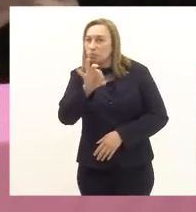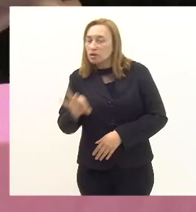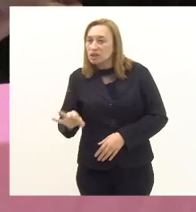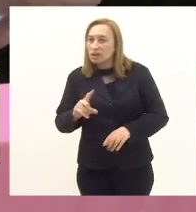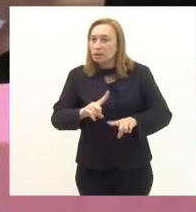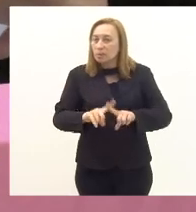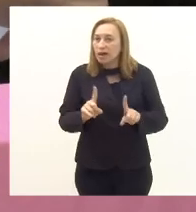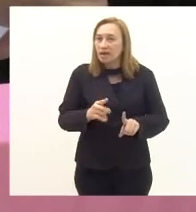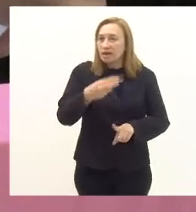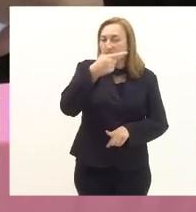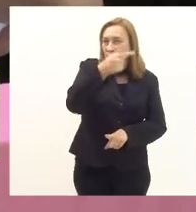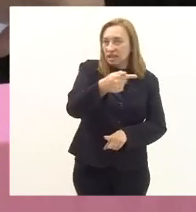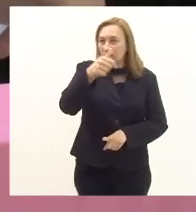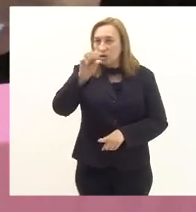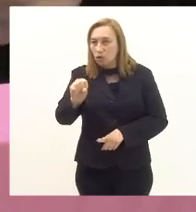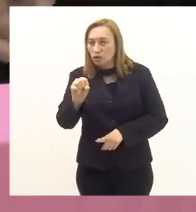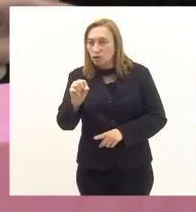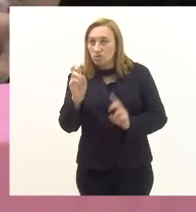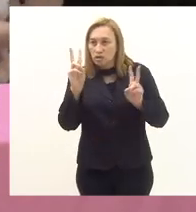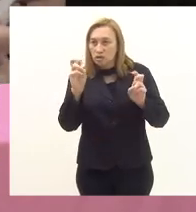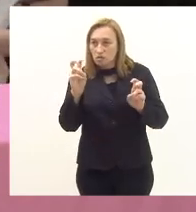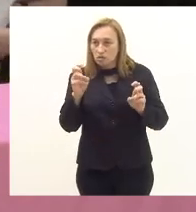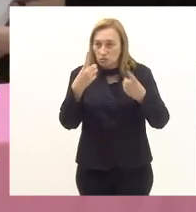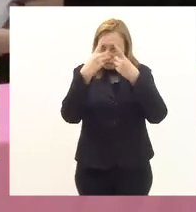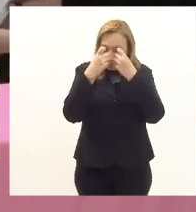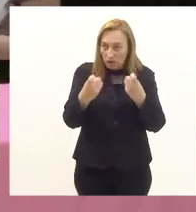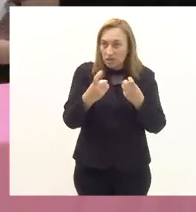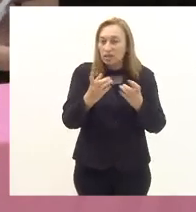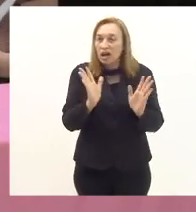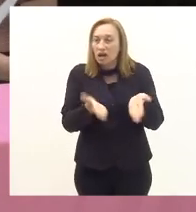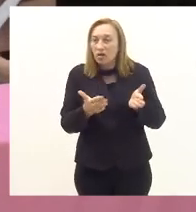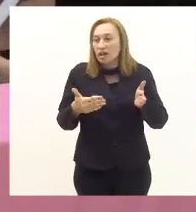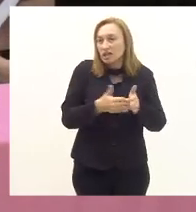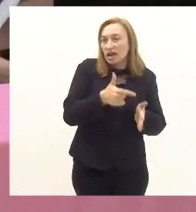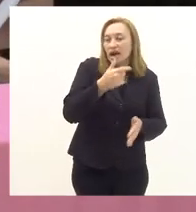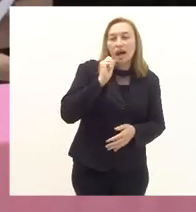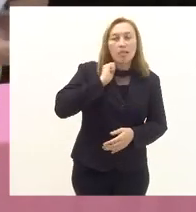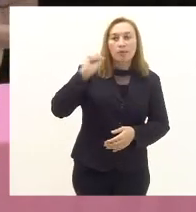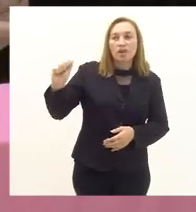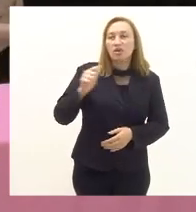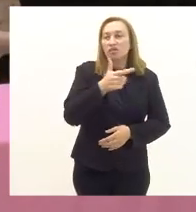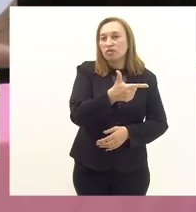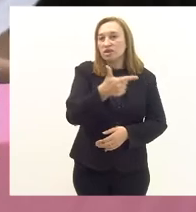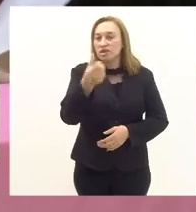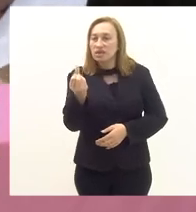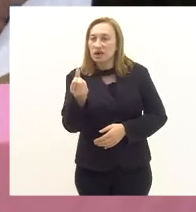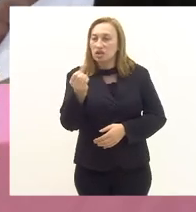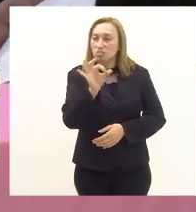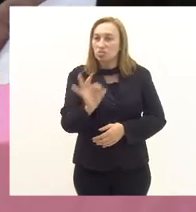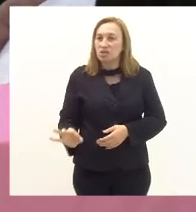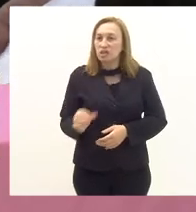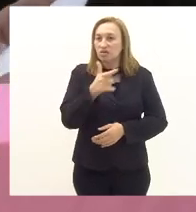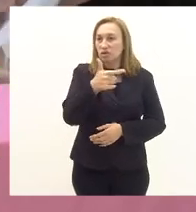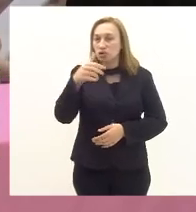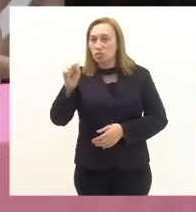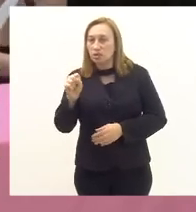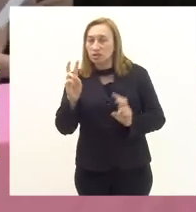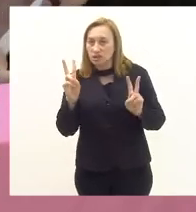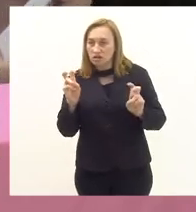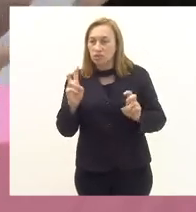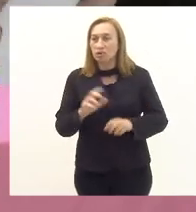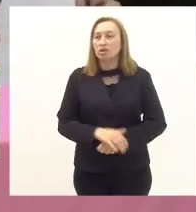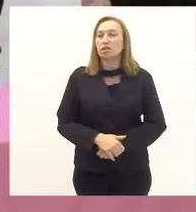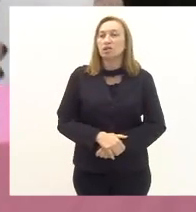mas eu tive 78 casos. Agora, até abril, eu tive 26%, são 28 casos.